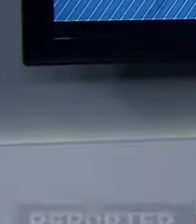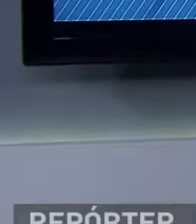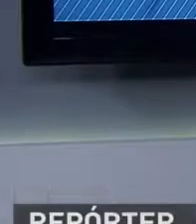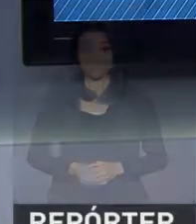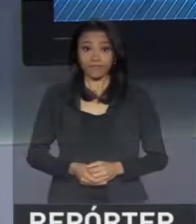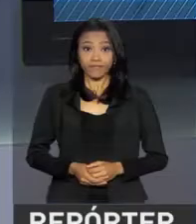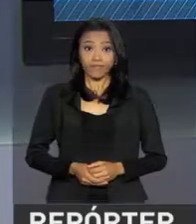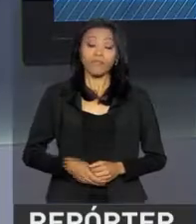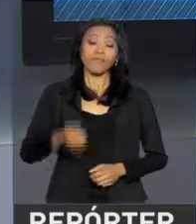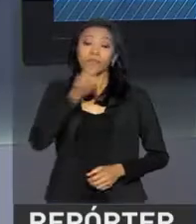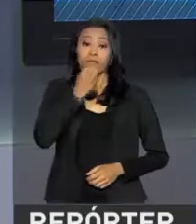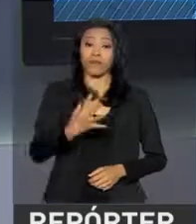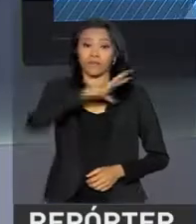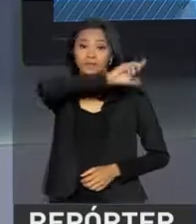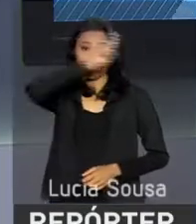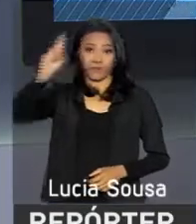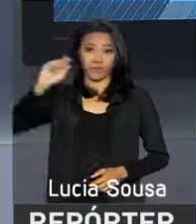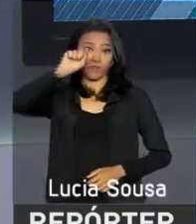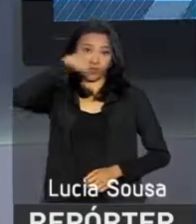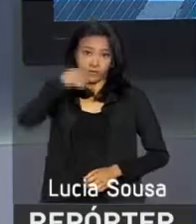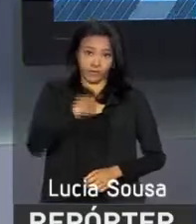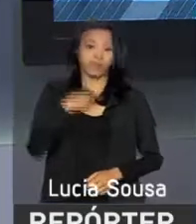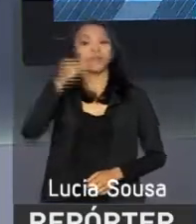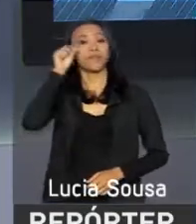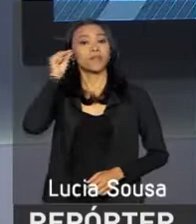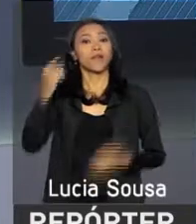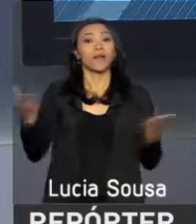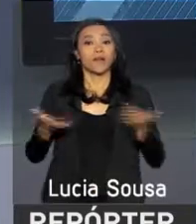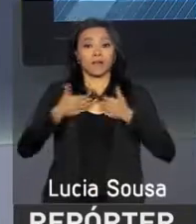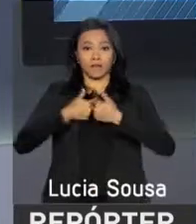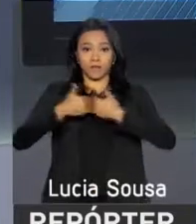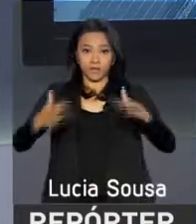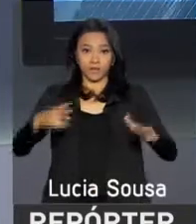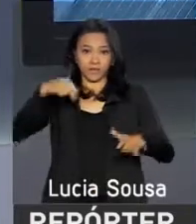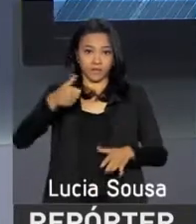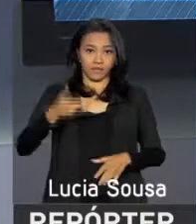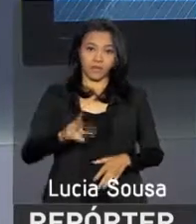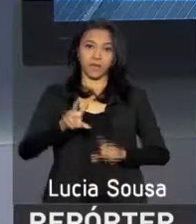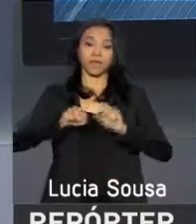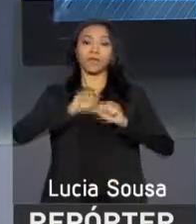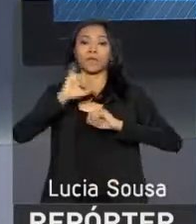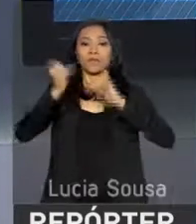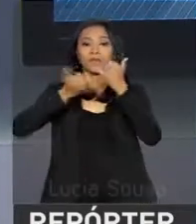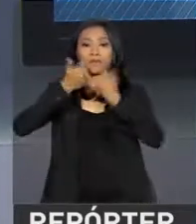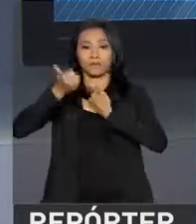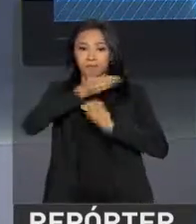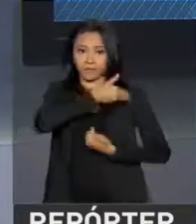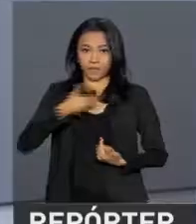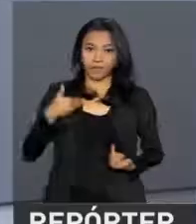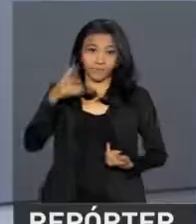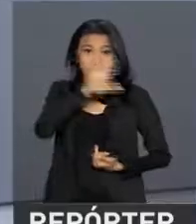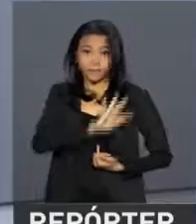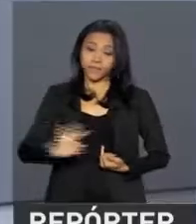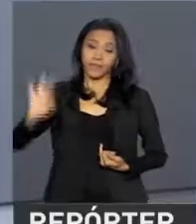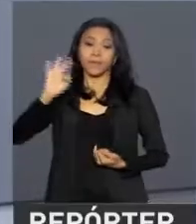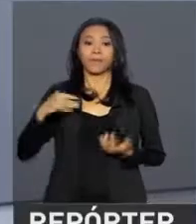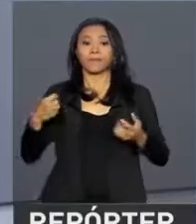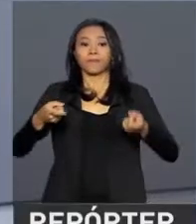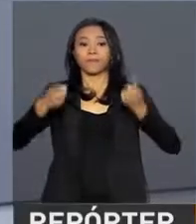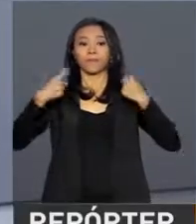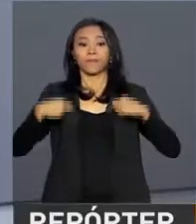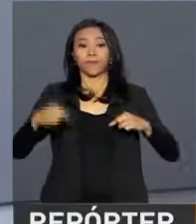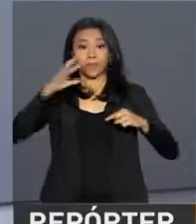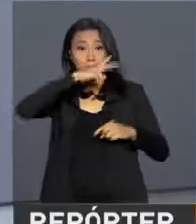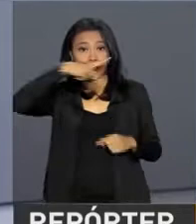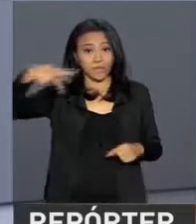olá bom dia sou carolina beck e começa agora o repórter nbr notícias do governo federal o presidente michel temer